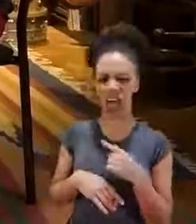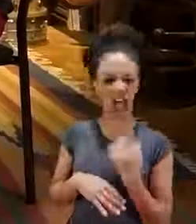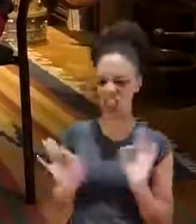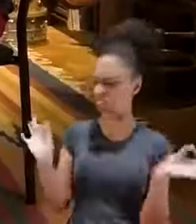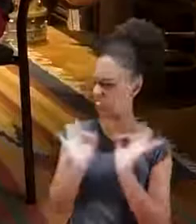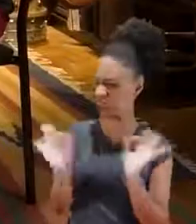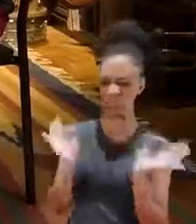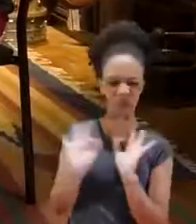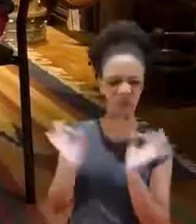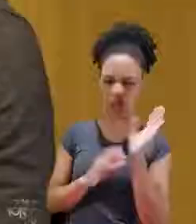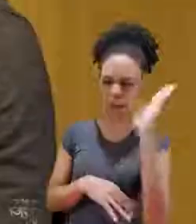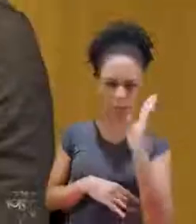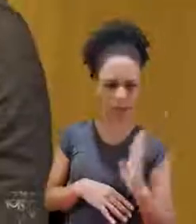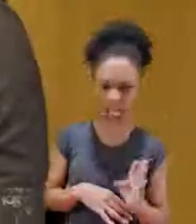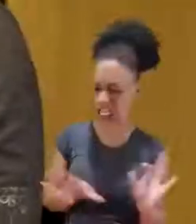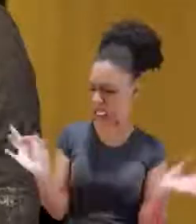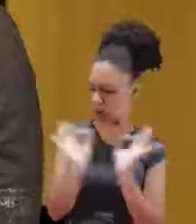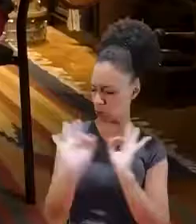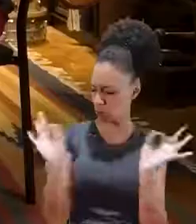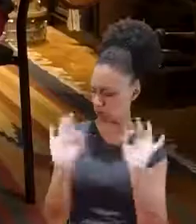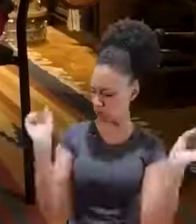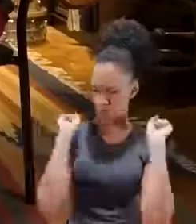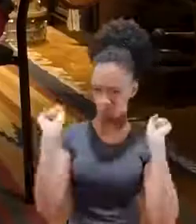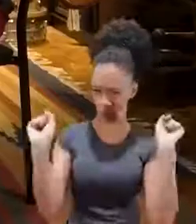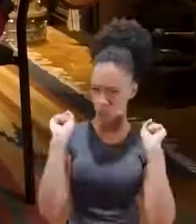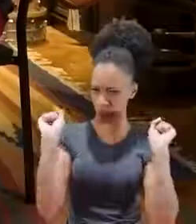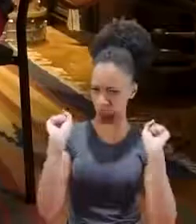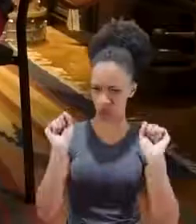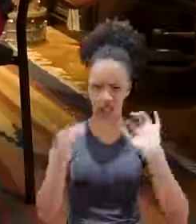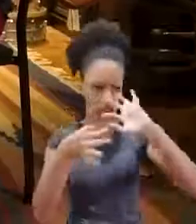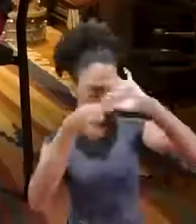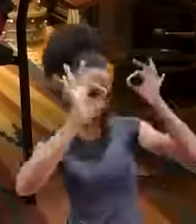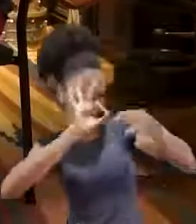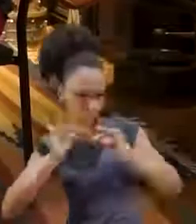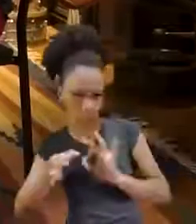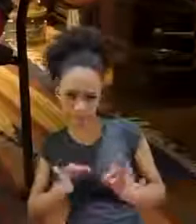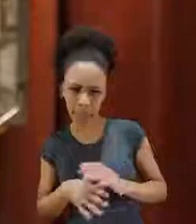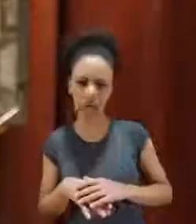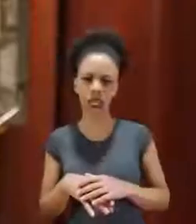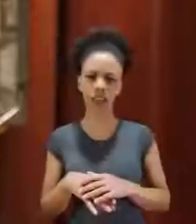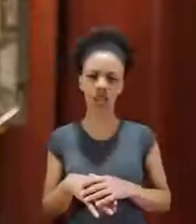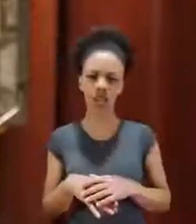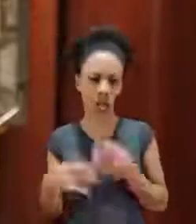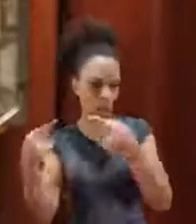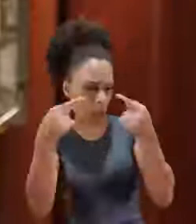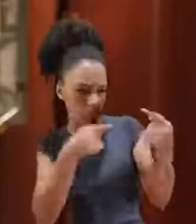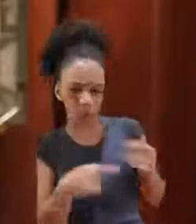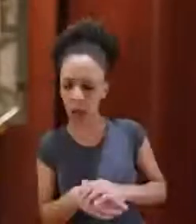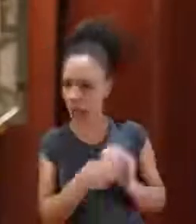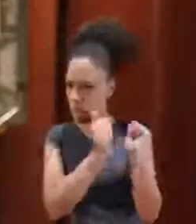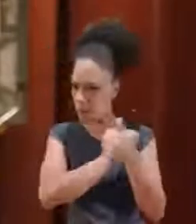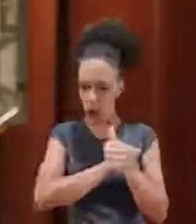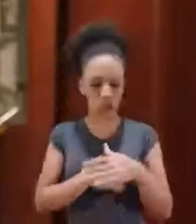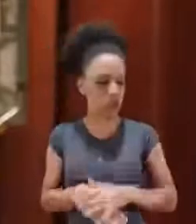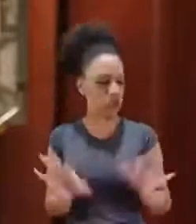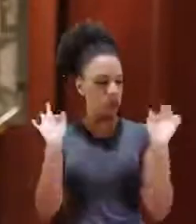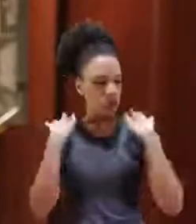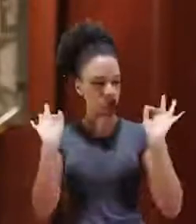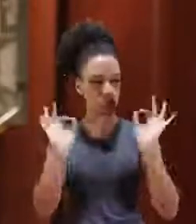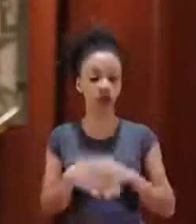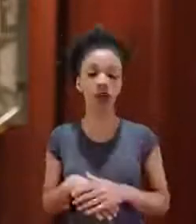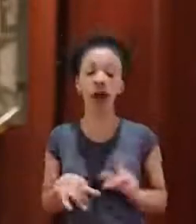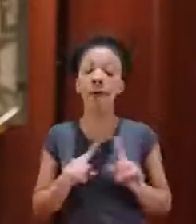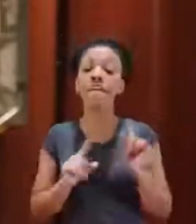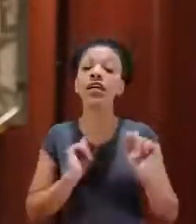já tem razão né só nessas coisas assim as Olimpíadas o Brasil e E aí tipo qual é o país que mais